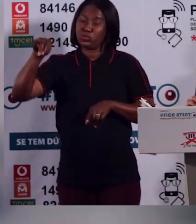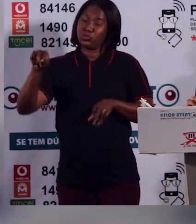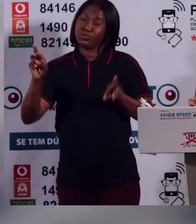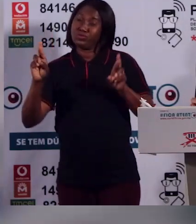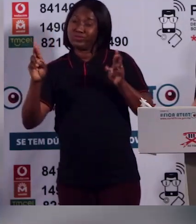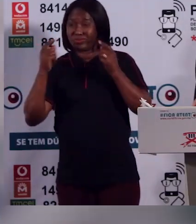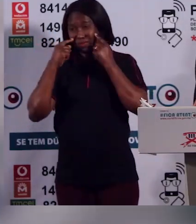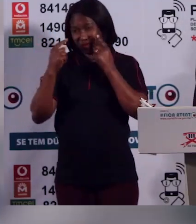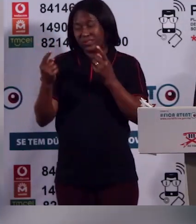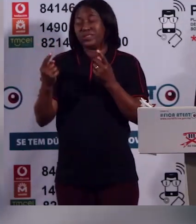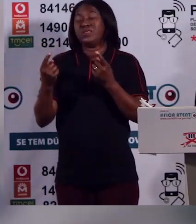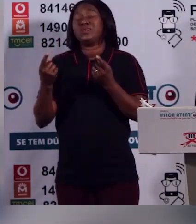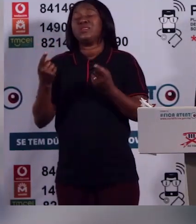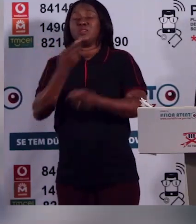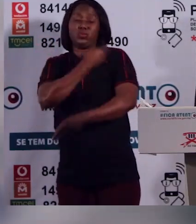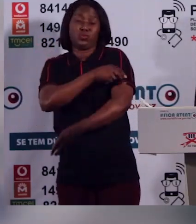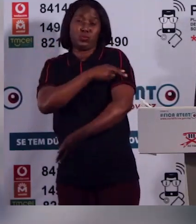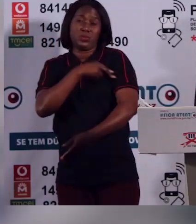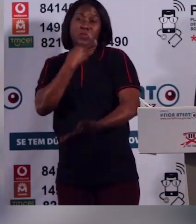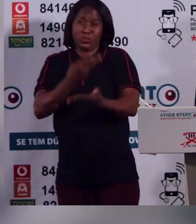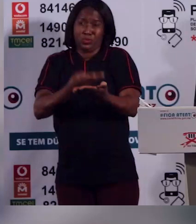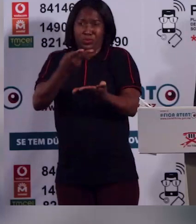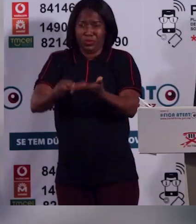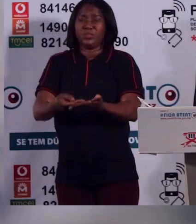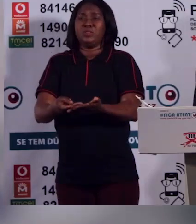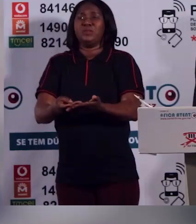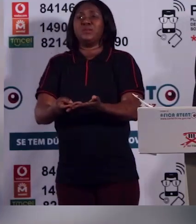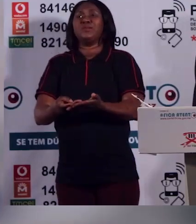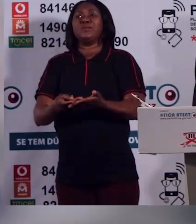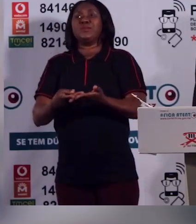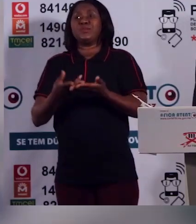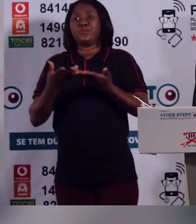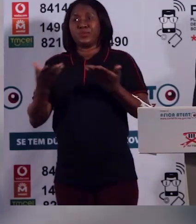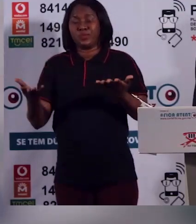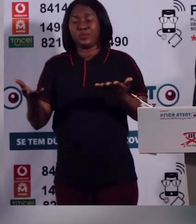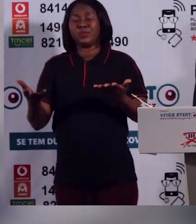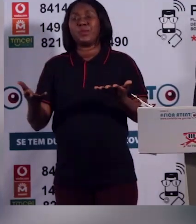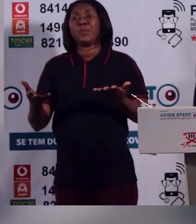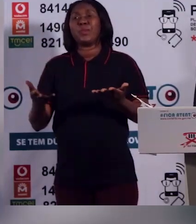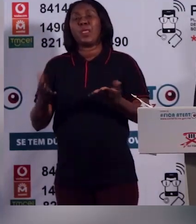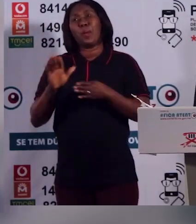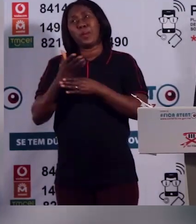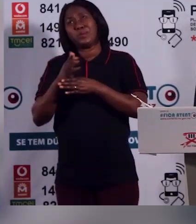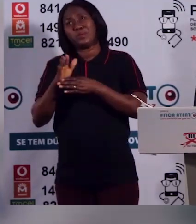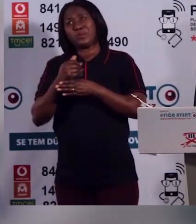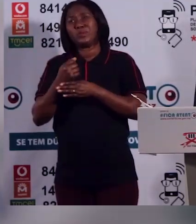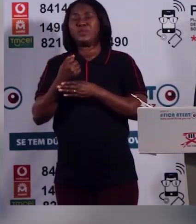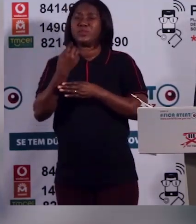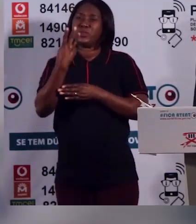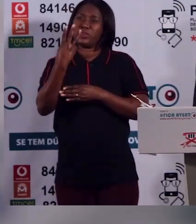qualquer forma, as hospitalizações têm sido em aproximadamente